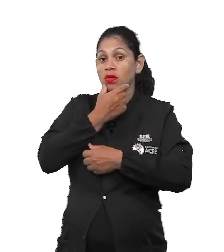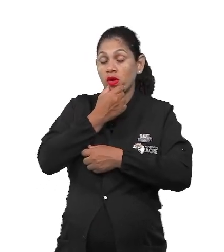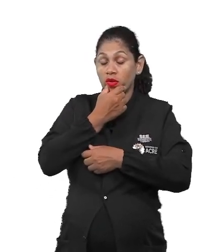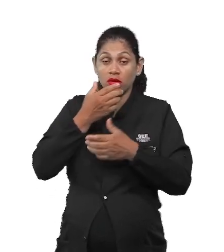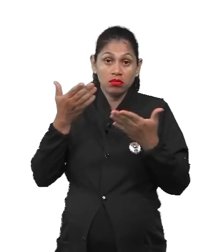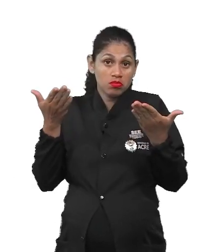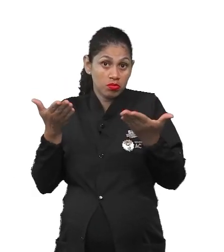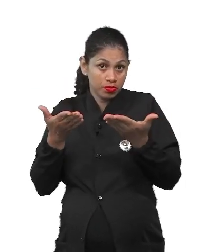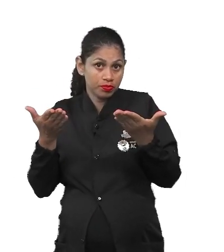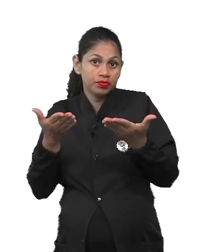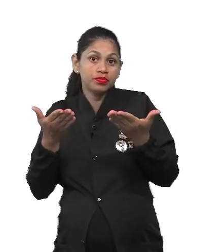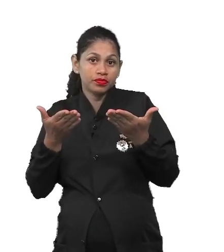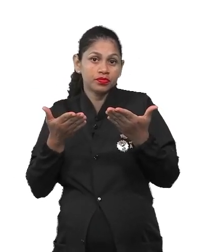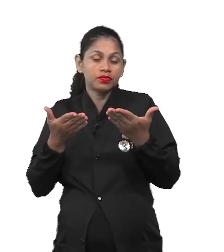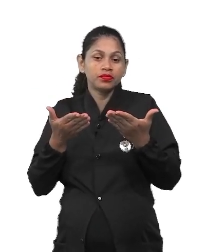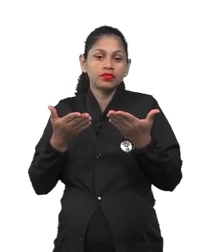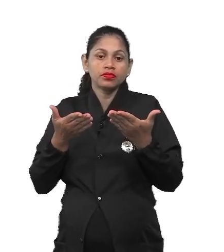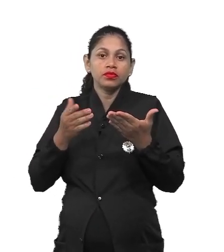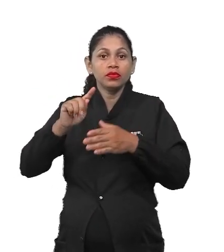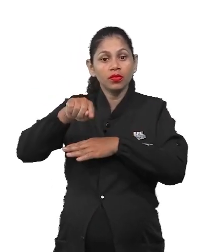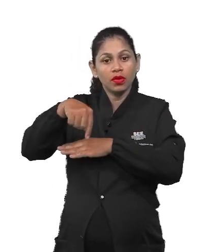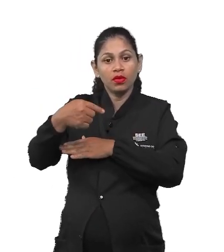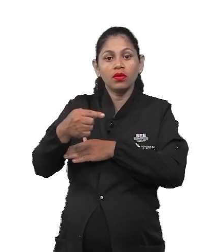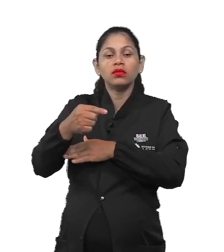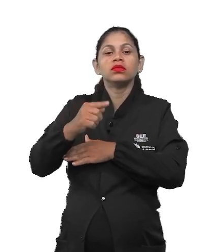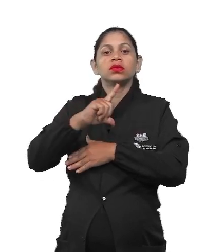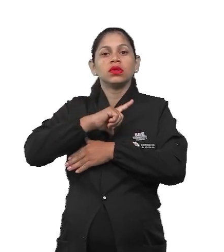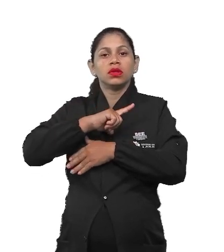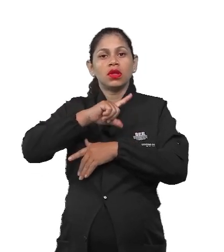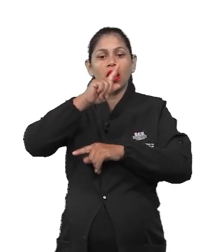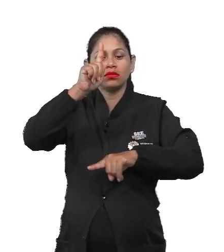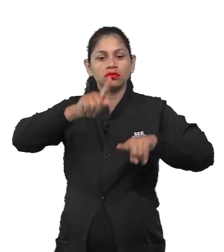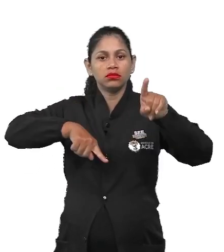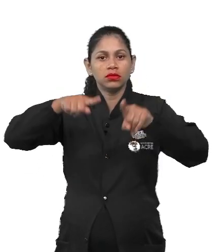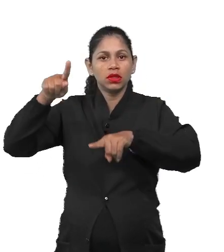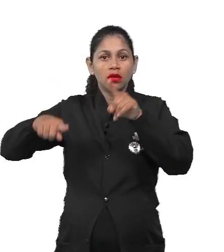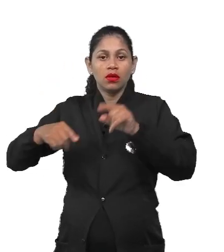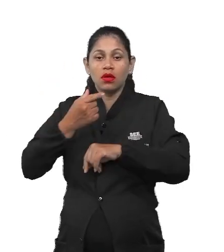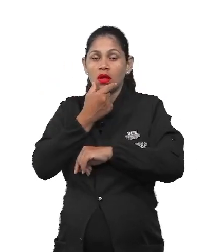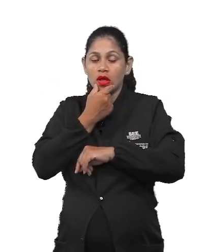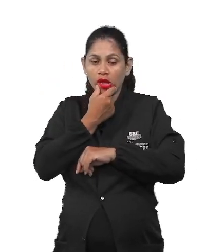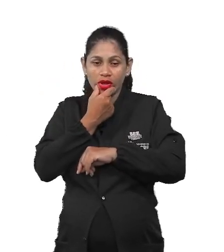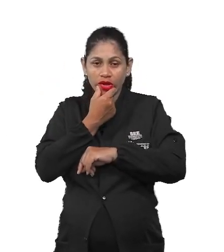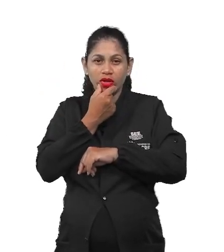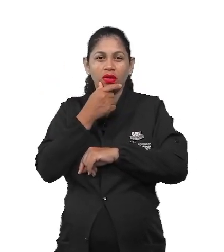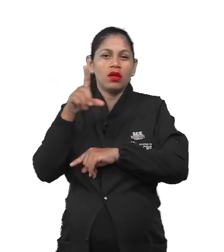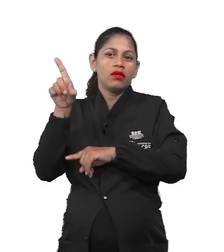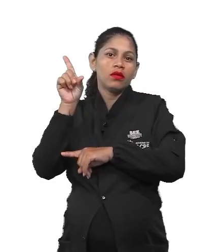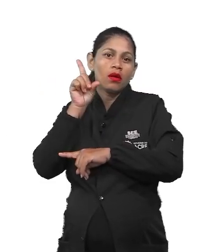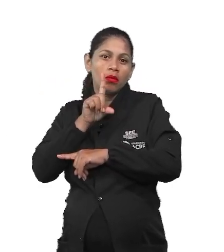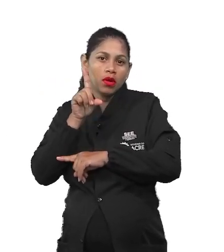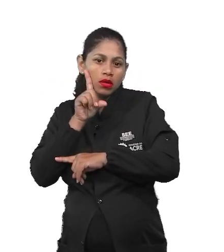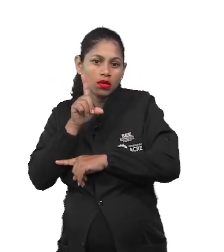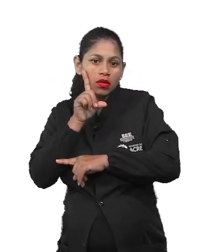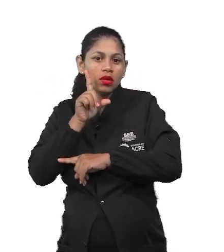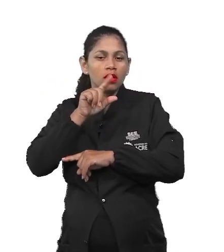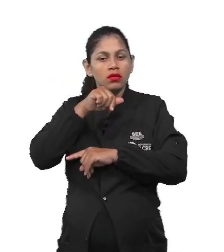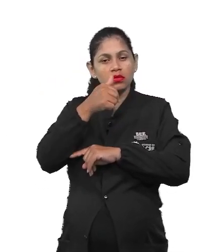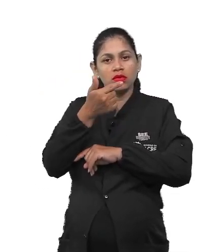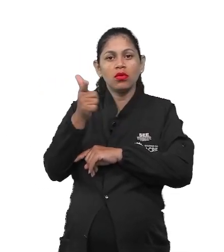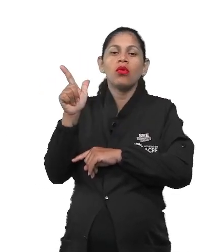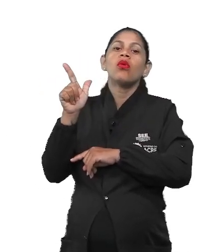inglês moderno. E logo depois, as variações de inglês, que nós temos o inglês americano e as